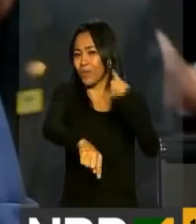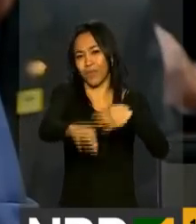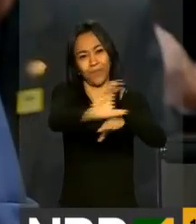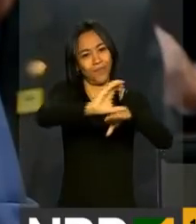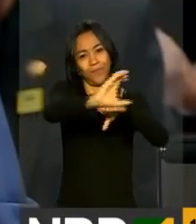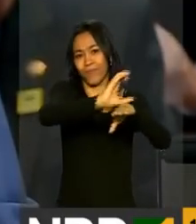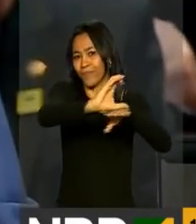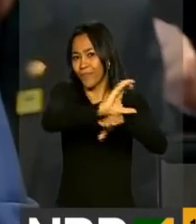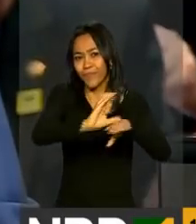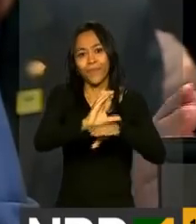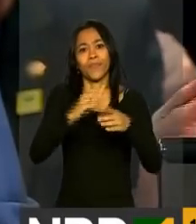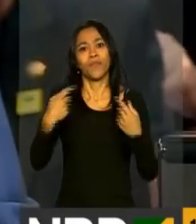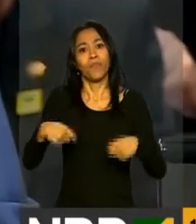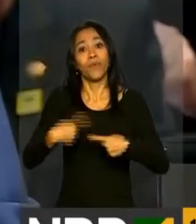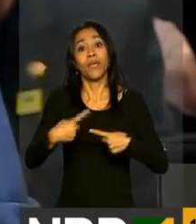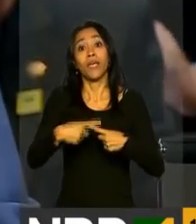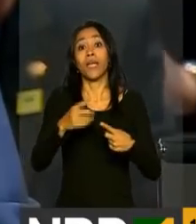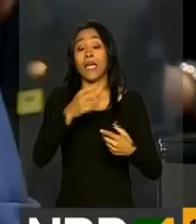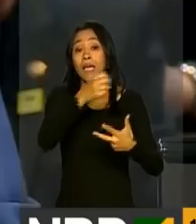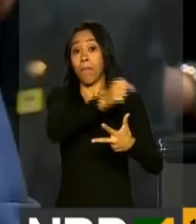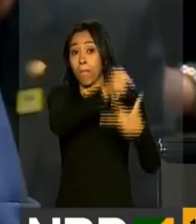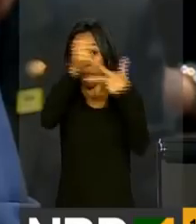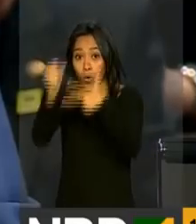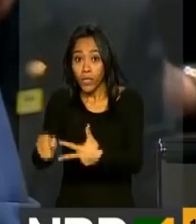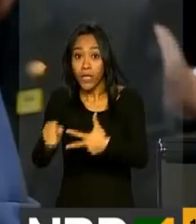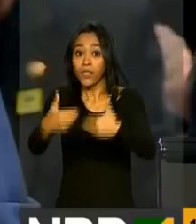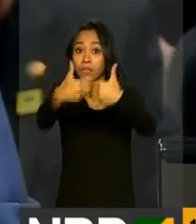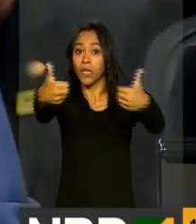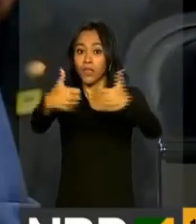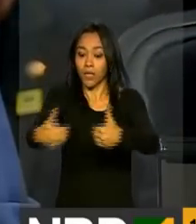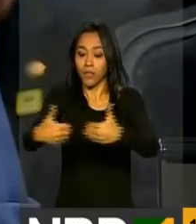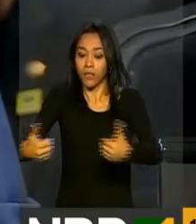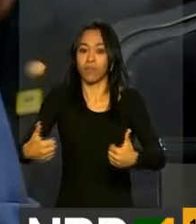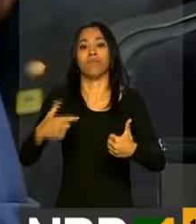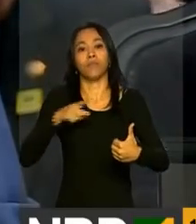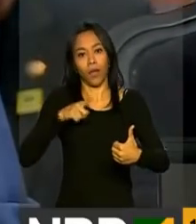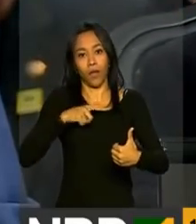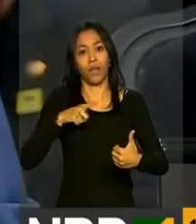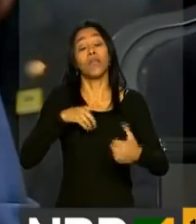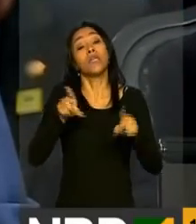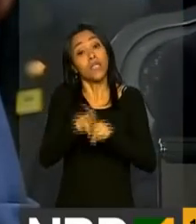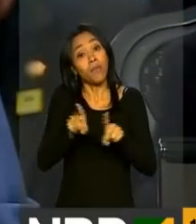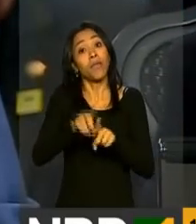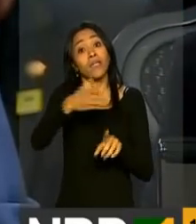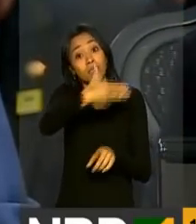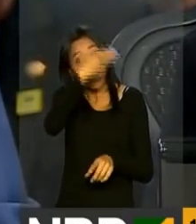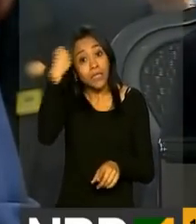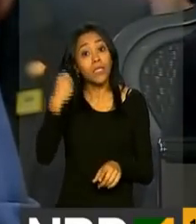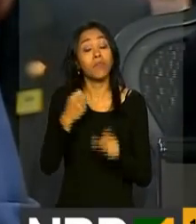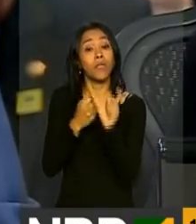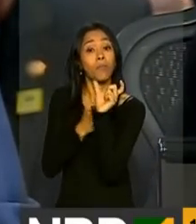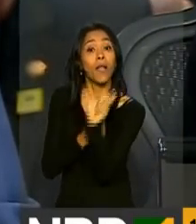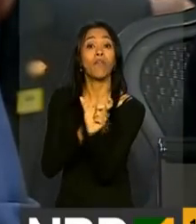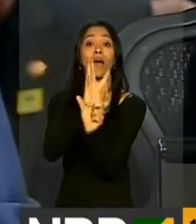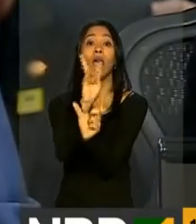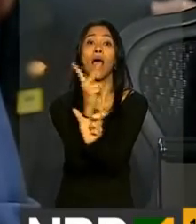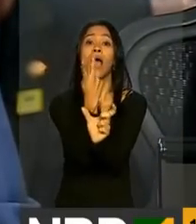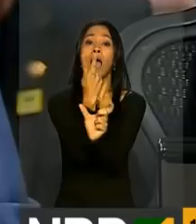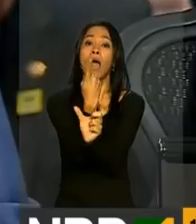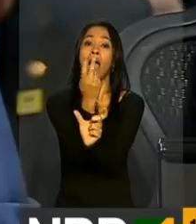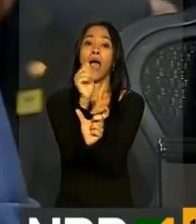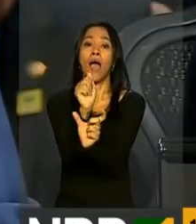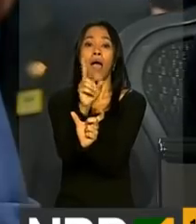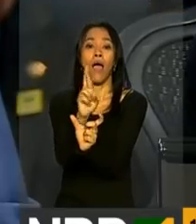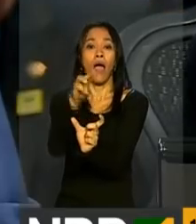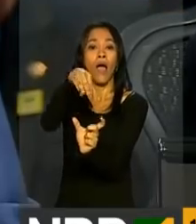muito aqui falar em independência dos poderes e nos esquecemos que até top camente a primeira expressão é a alegoria a primeira